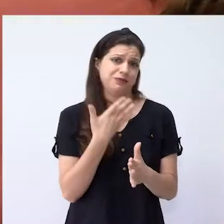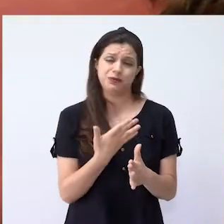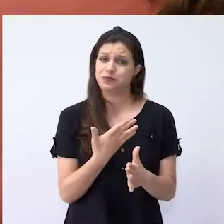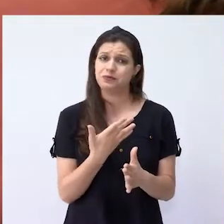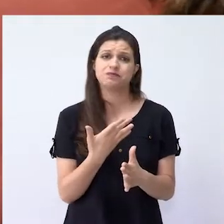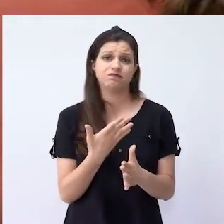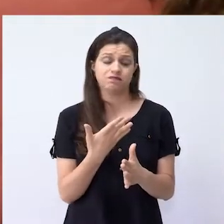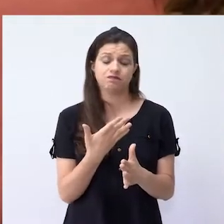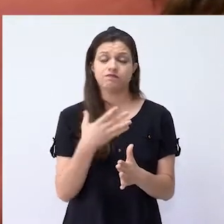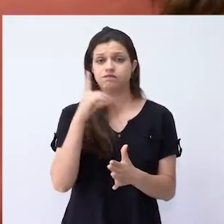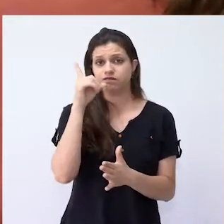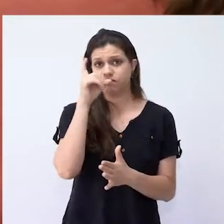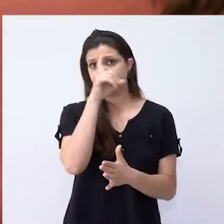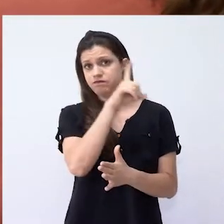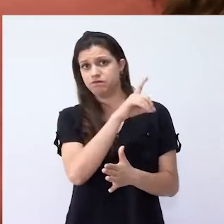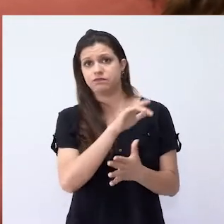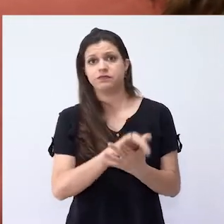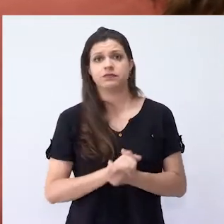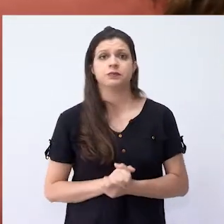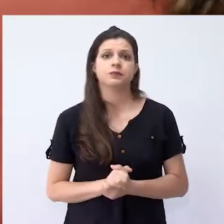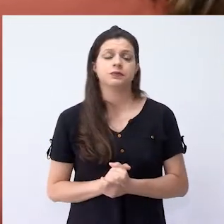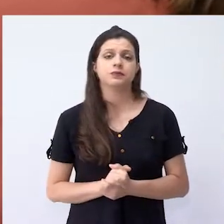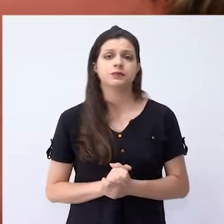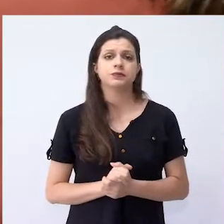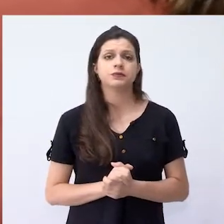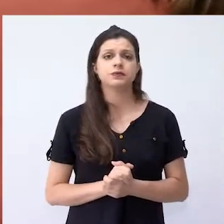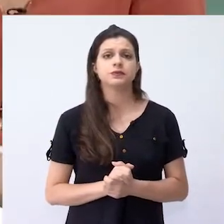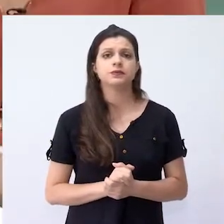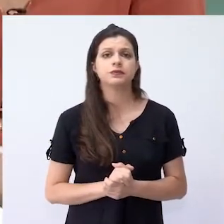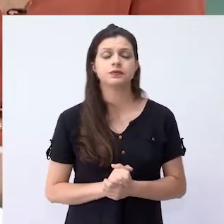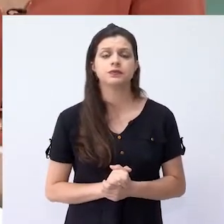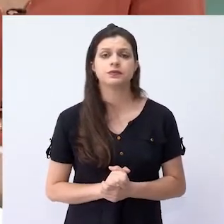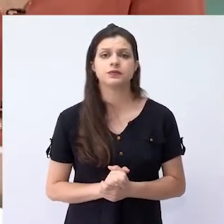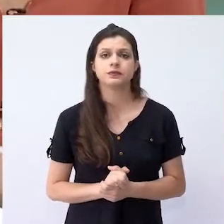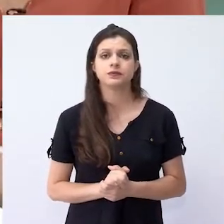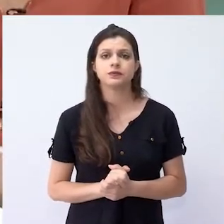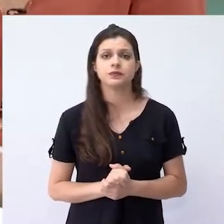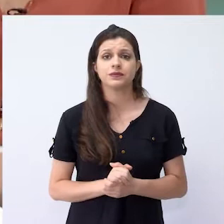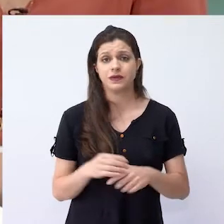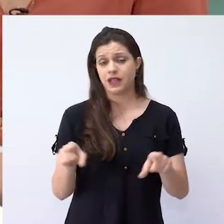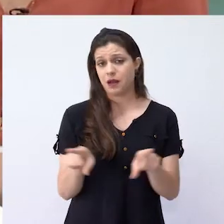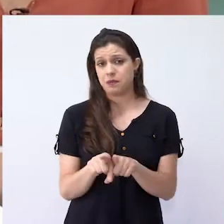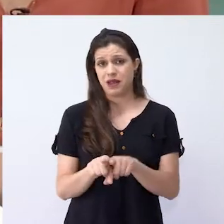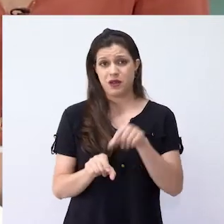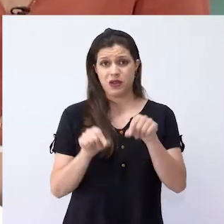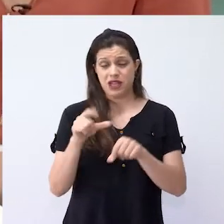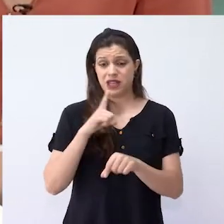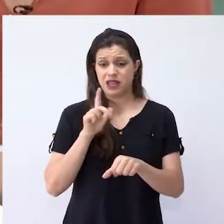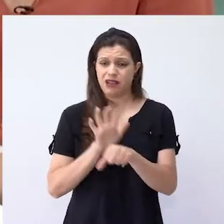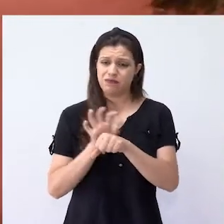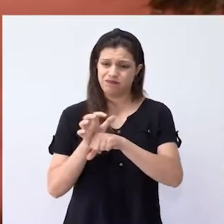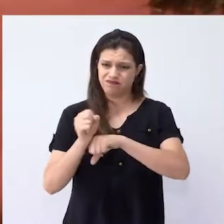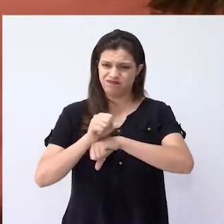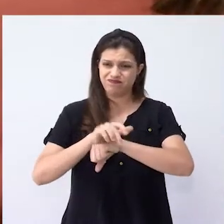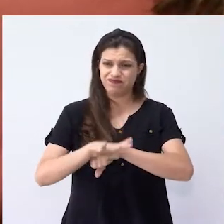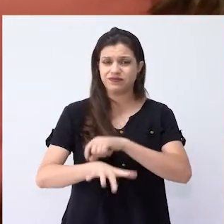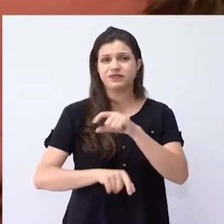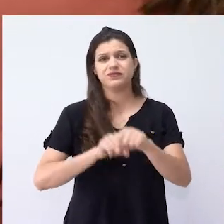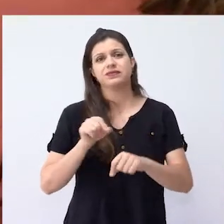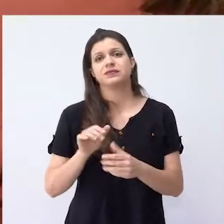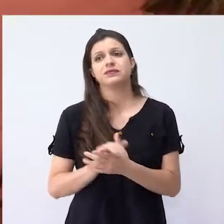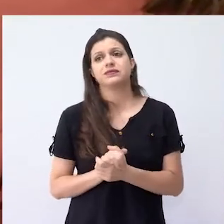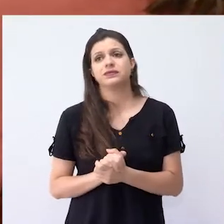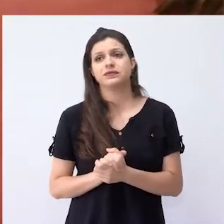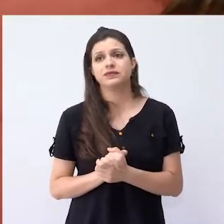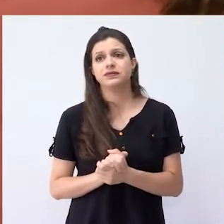não desejáveis, né? Uma forma muito amena de dizer, né? Mas, voltando à questão do coronavírus,